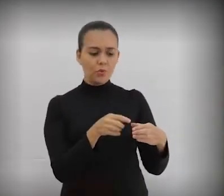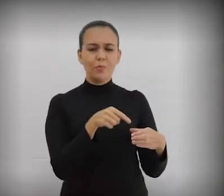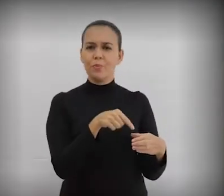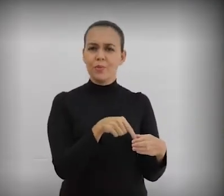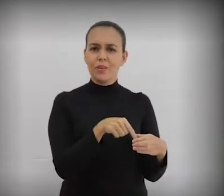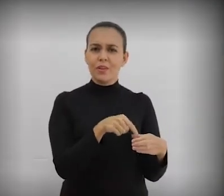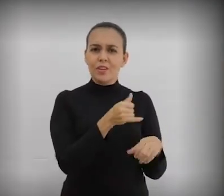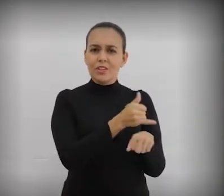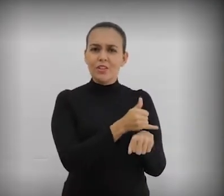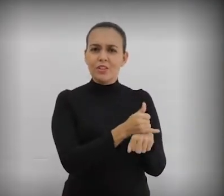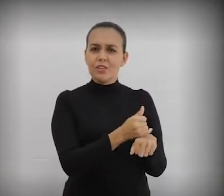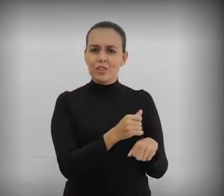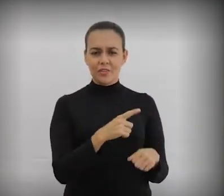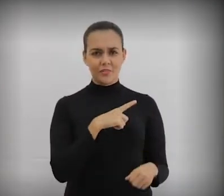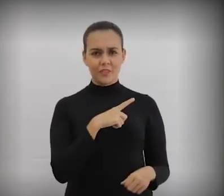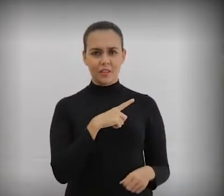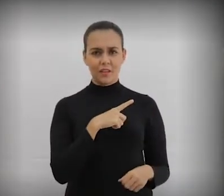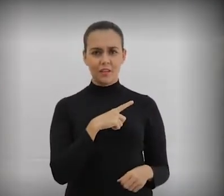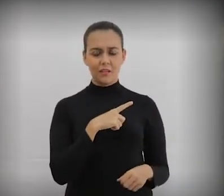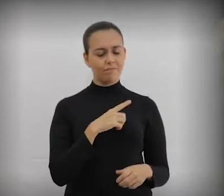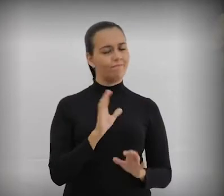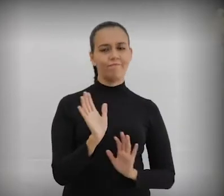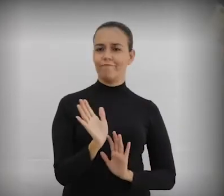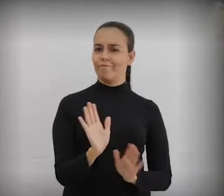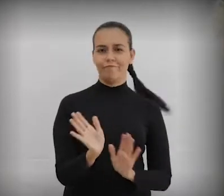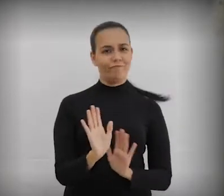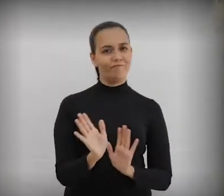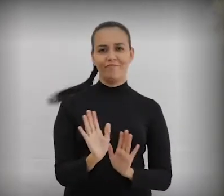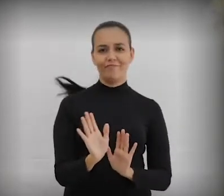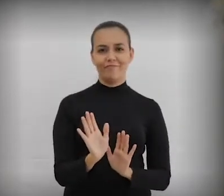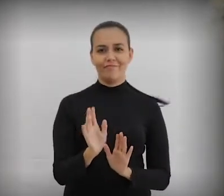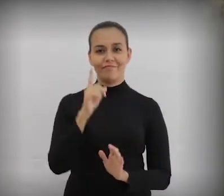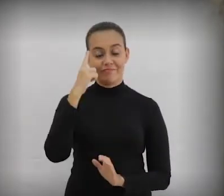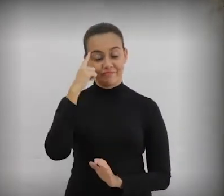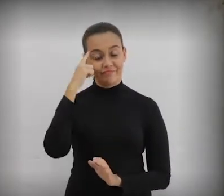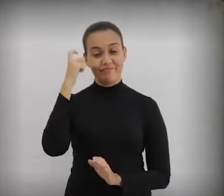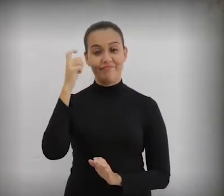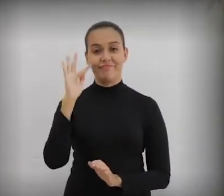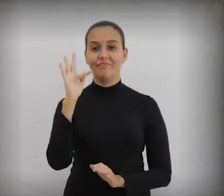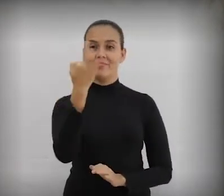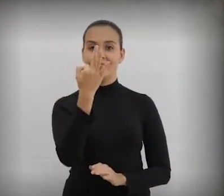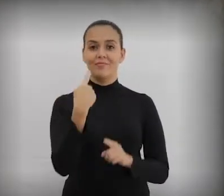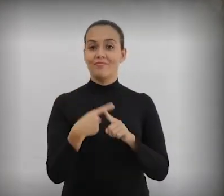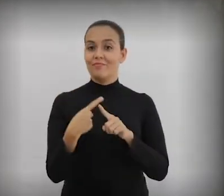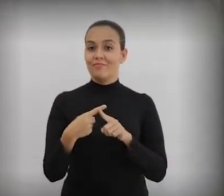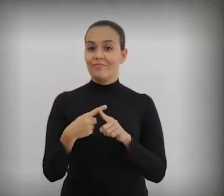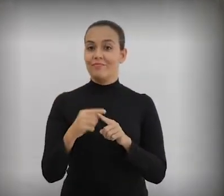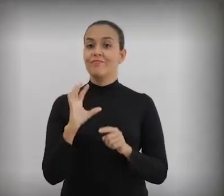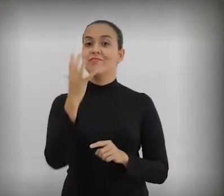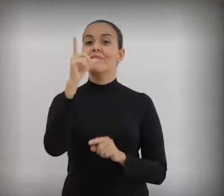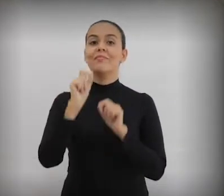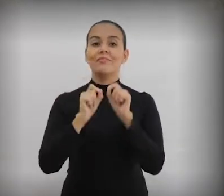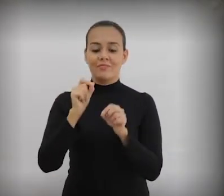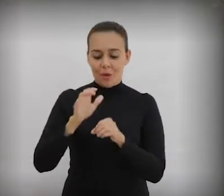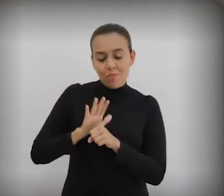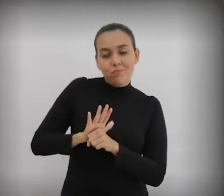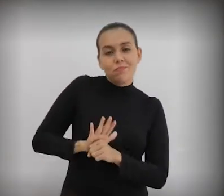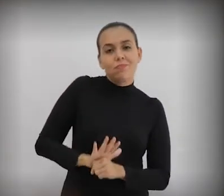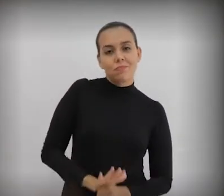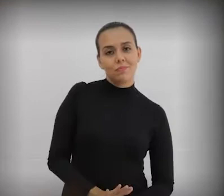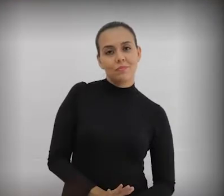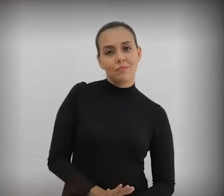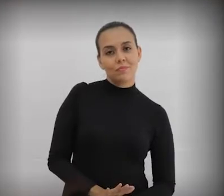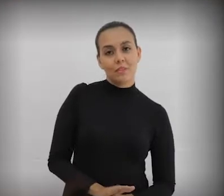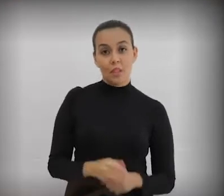inventaram uma série de coisas para justificar a opressão. Agora, não só tem que ter o trabalho de assumir